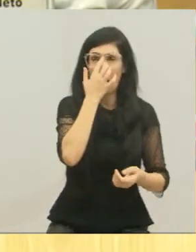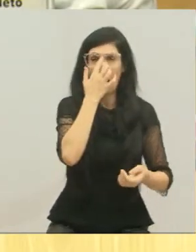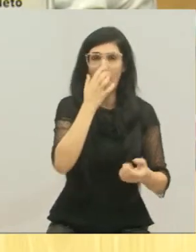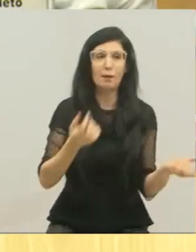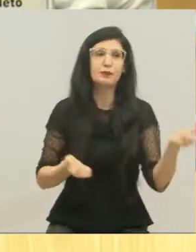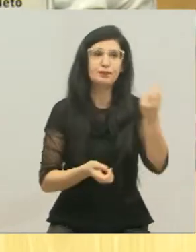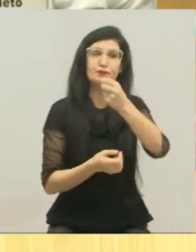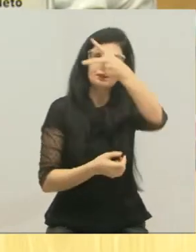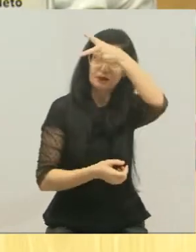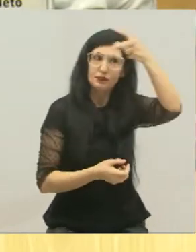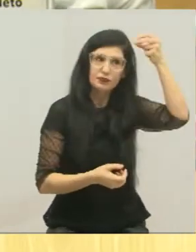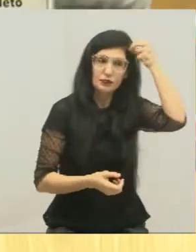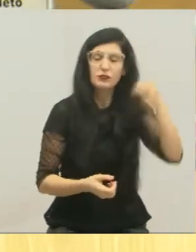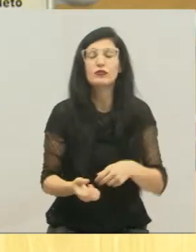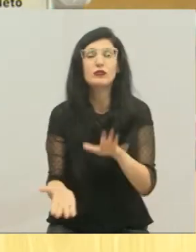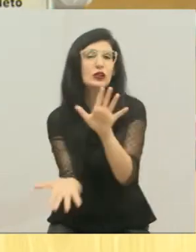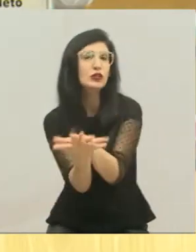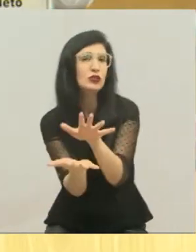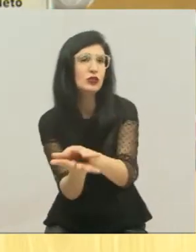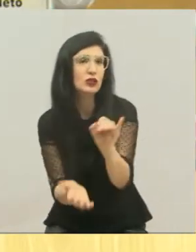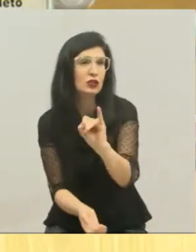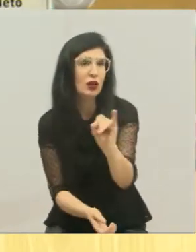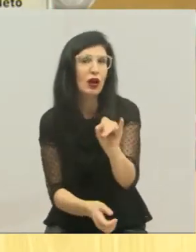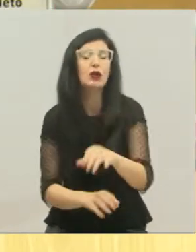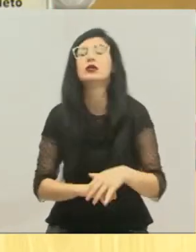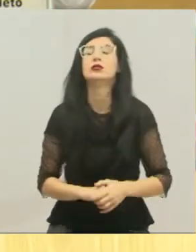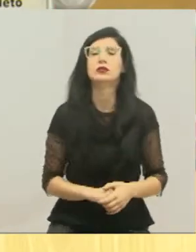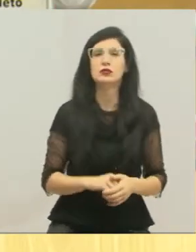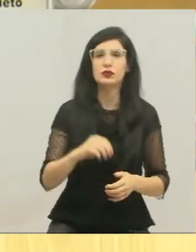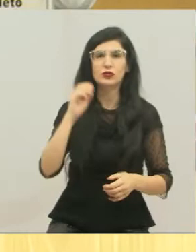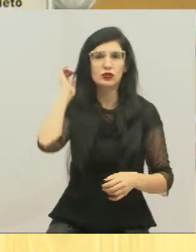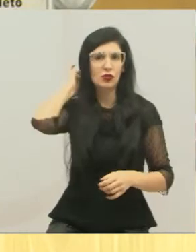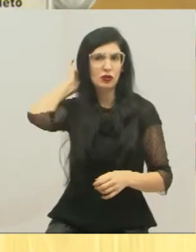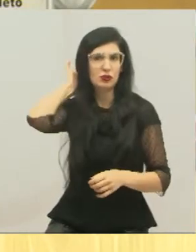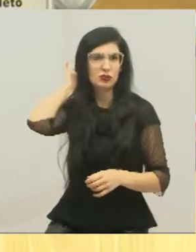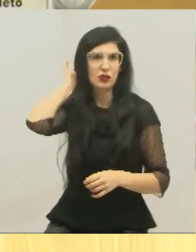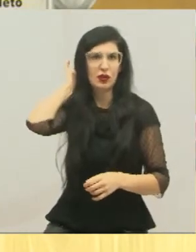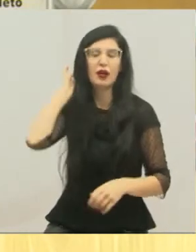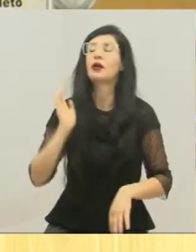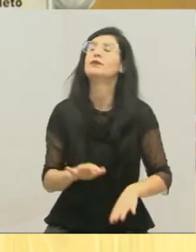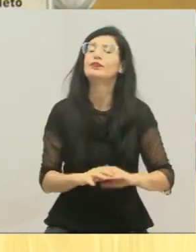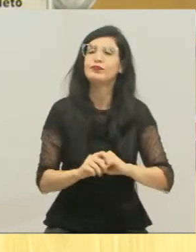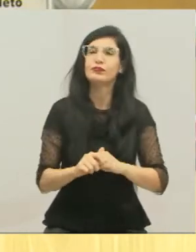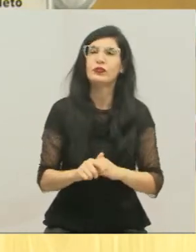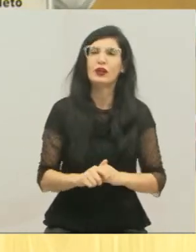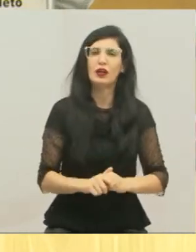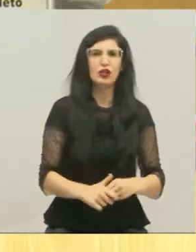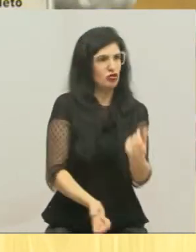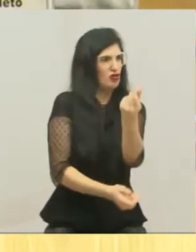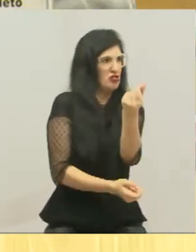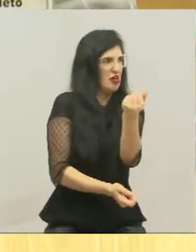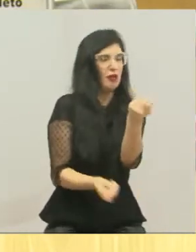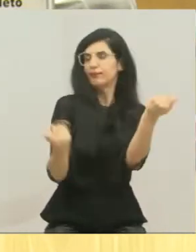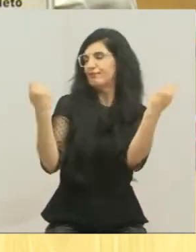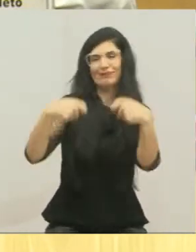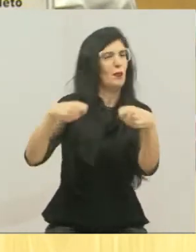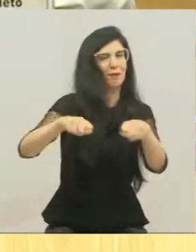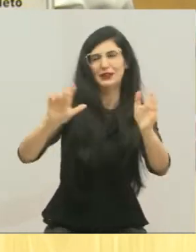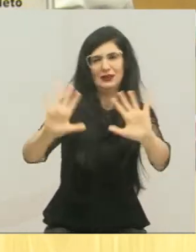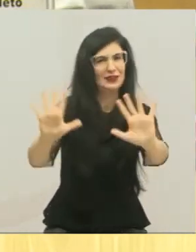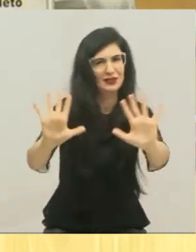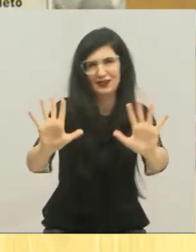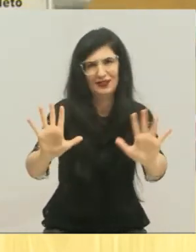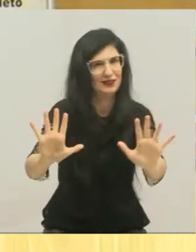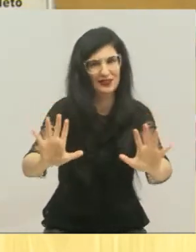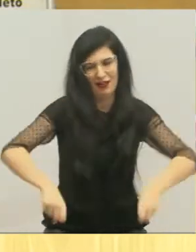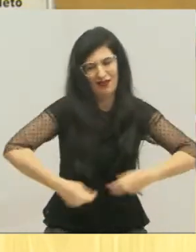que a municipalidade de Jacareí possa não só desonerar a gestão estadual dessa distante demanda, mas principalmente adotar